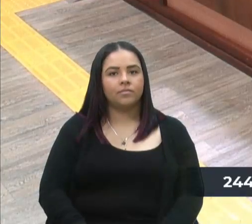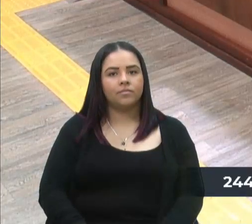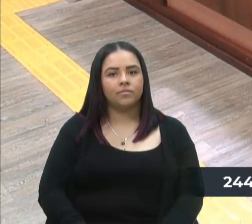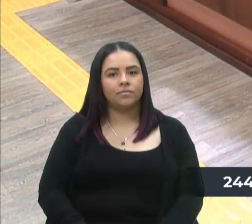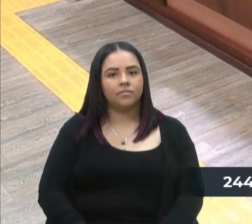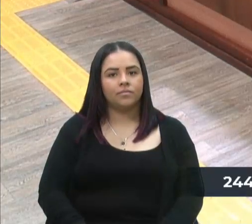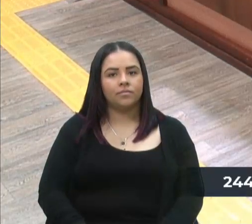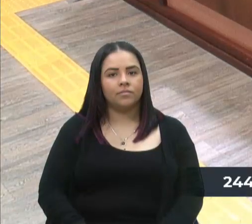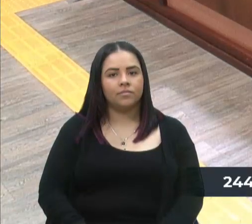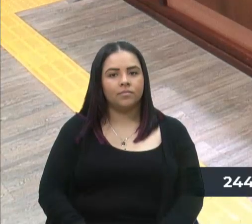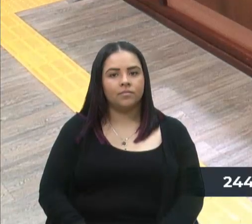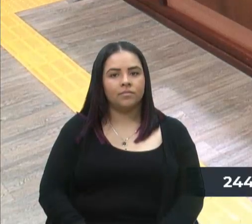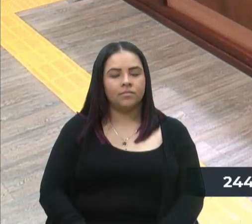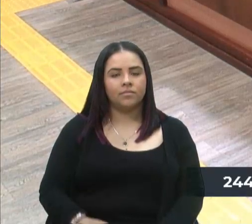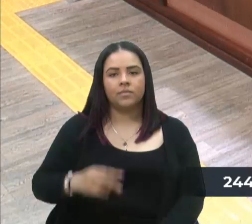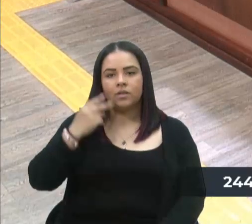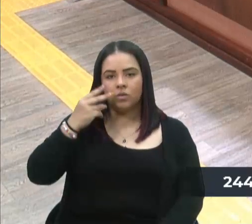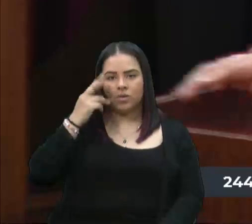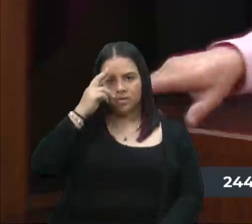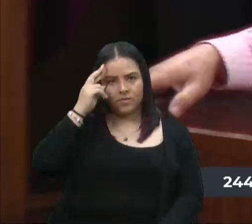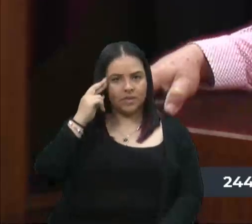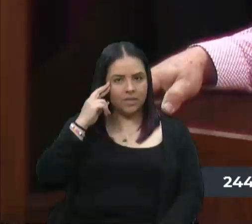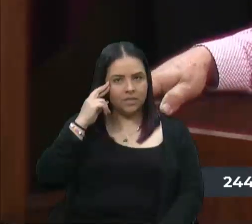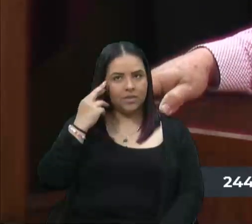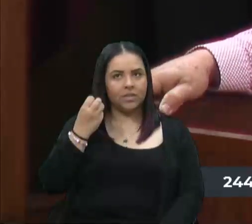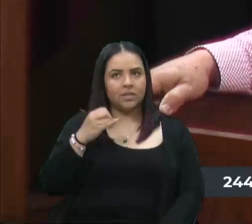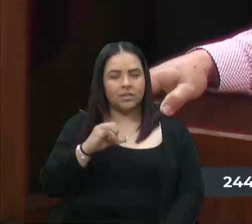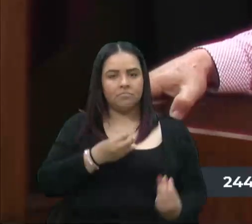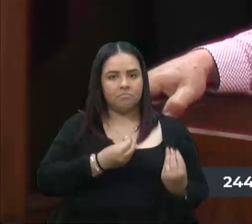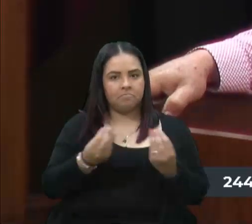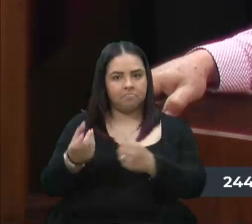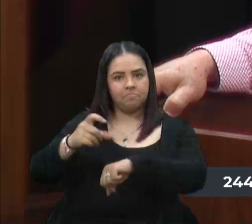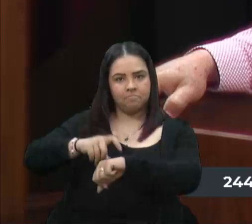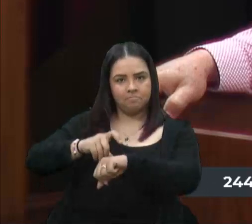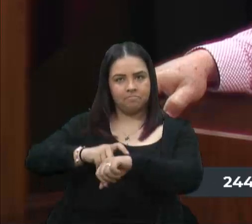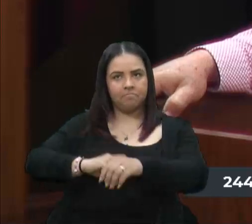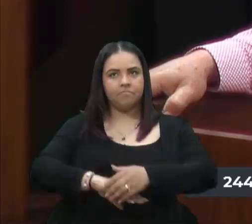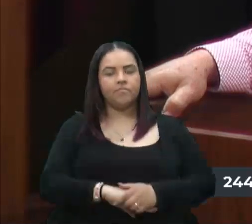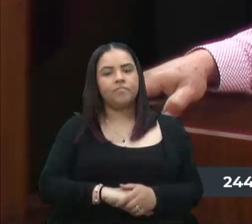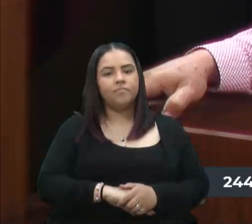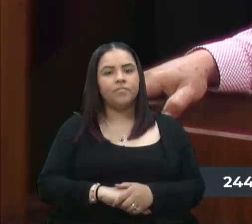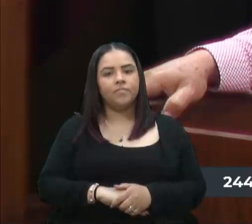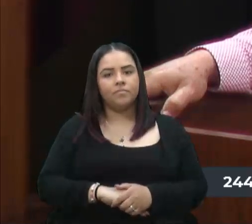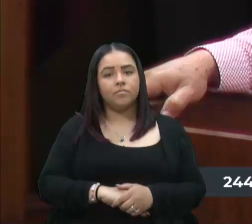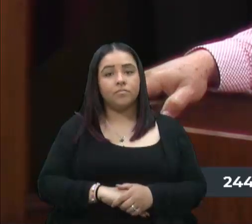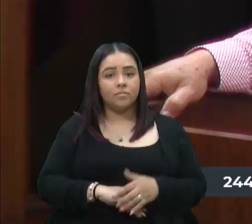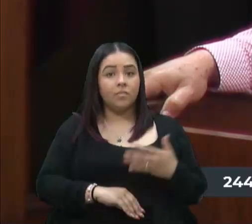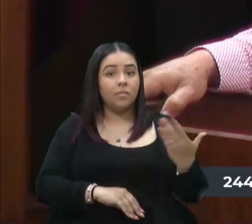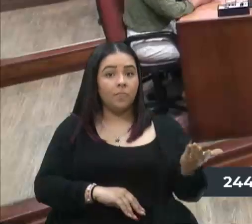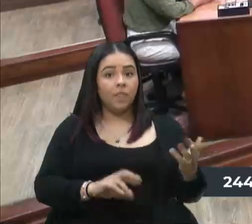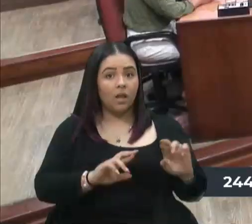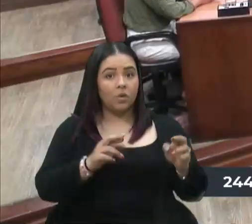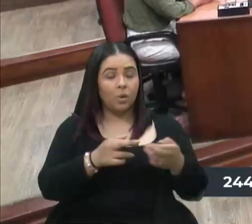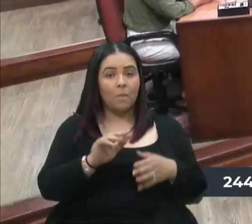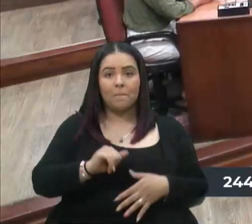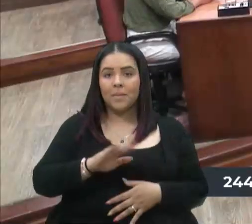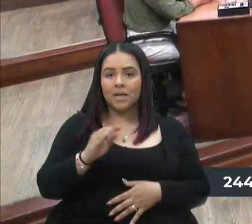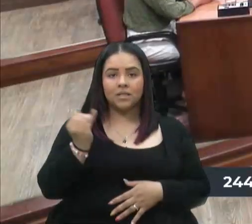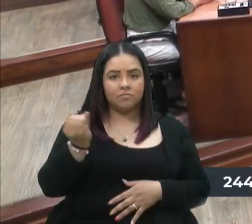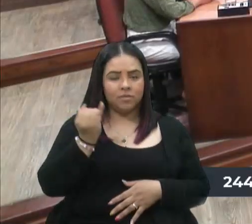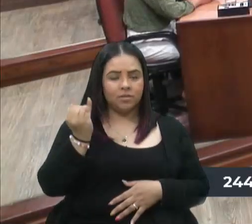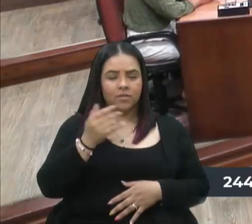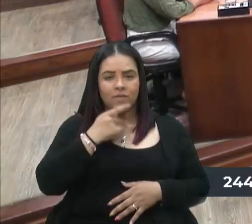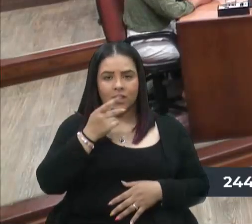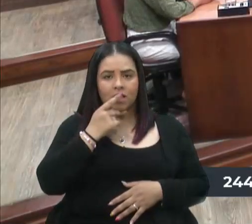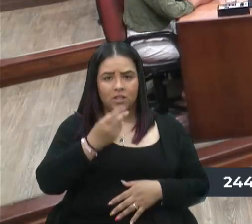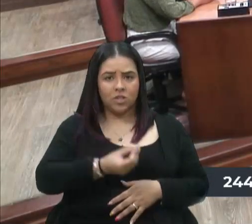pediu a parte, obrigada, Gladys, pela cedência, o espaço é seu. Essa foi uma das reuniões mais importantes quando se fala